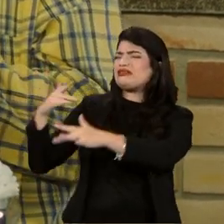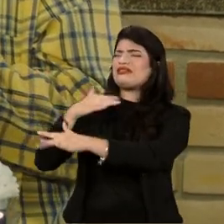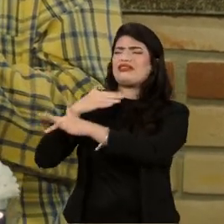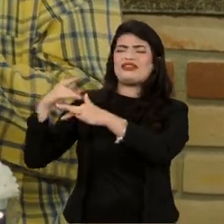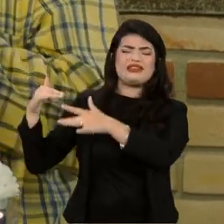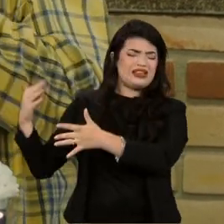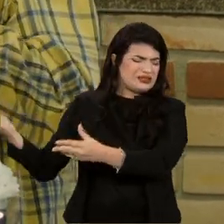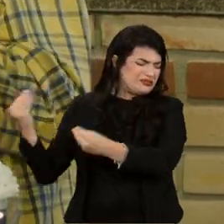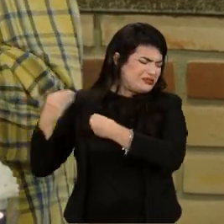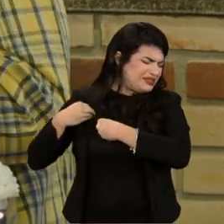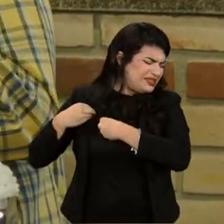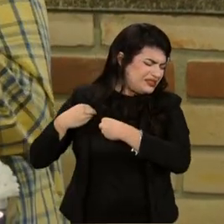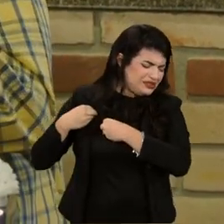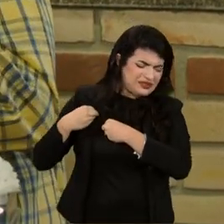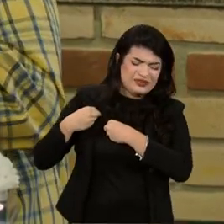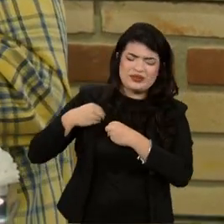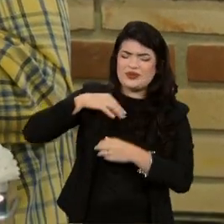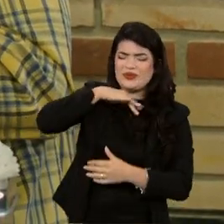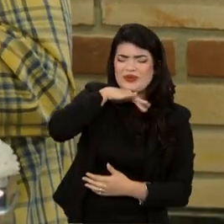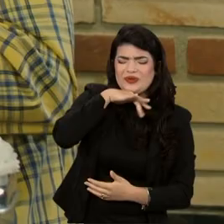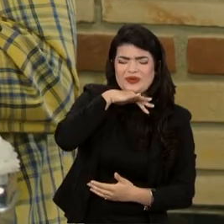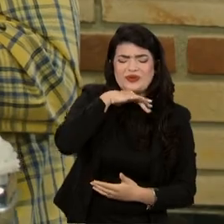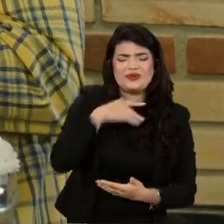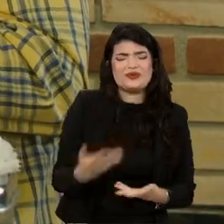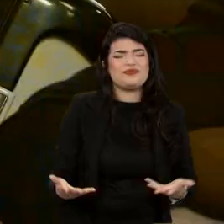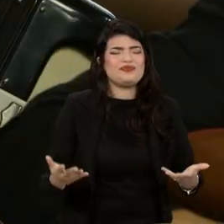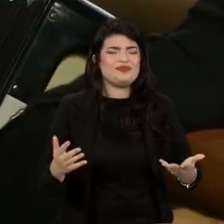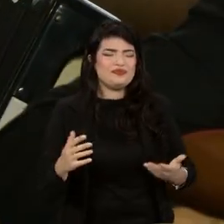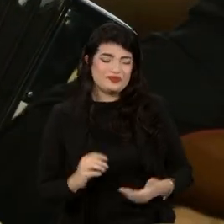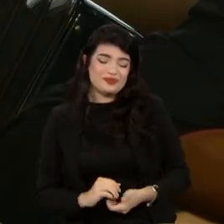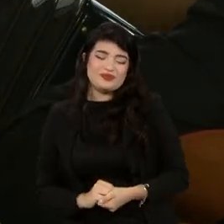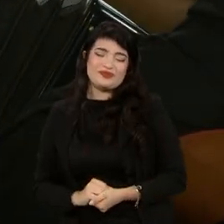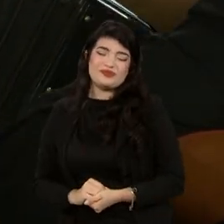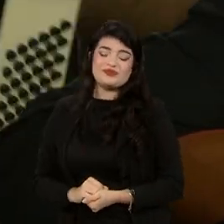lá fora me proporcionou.